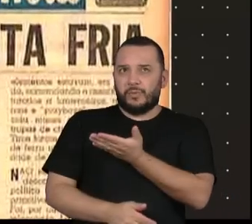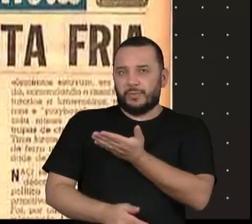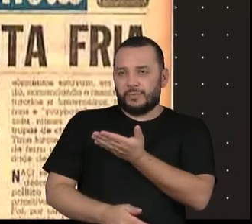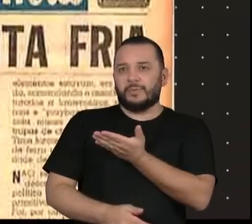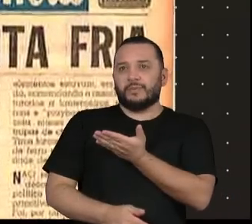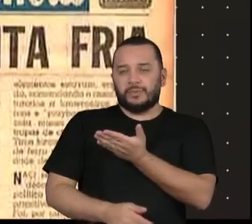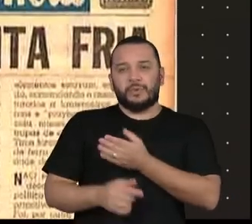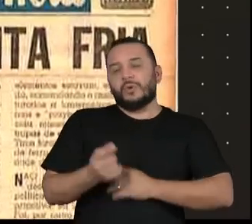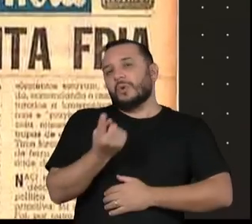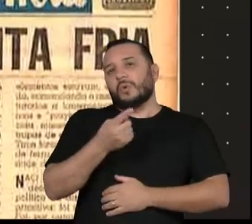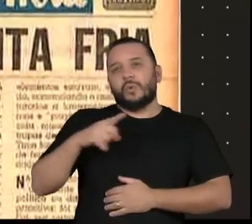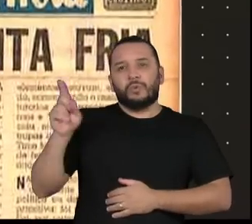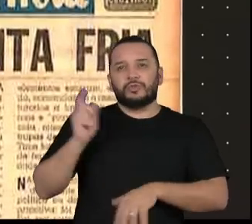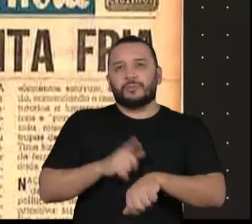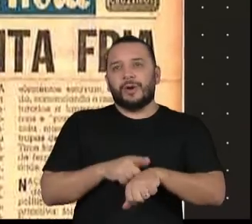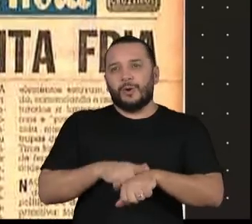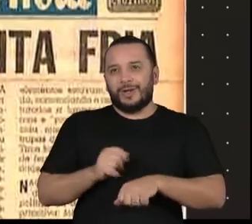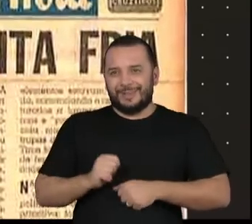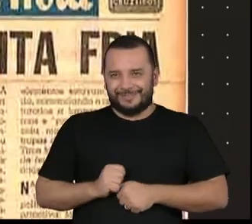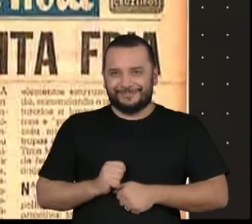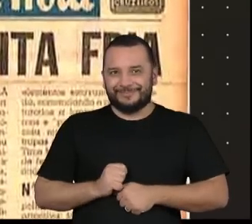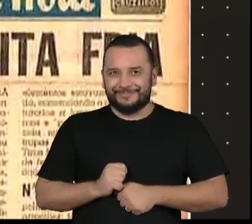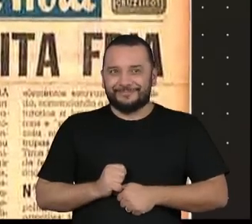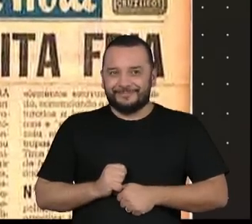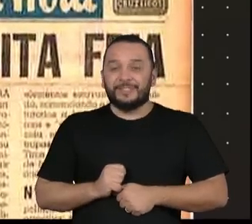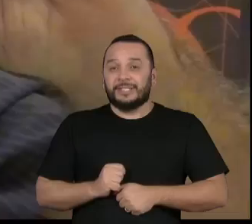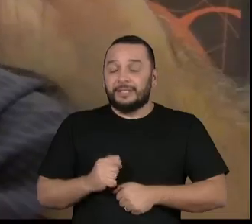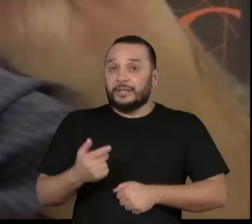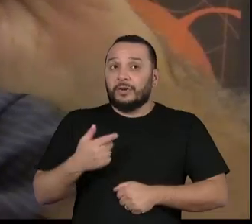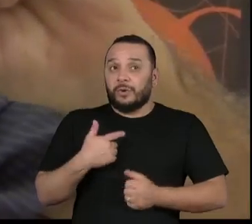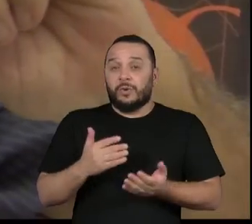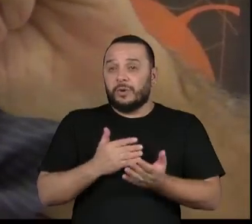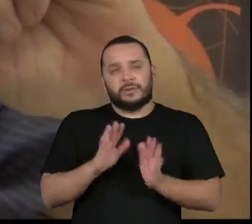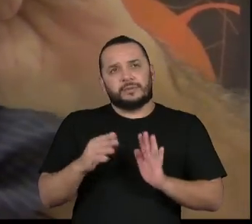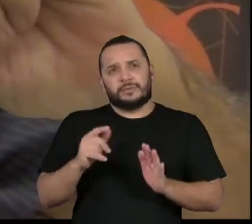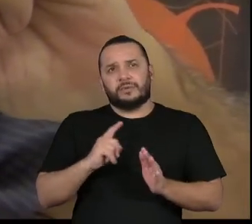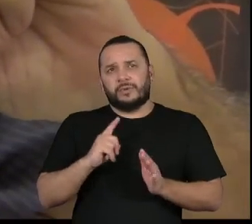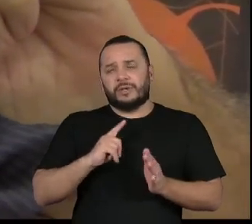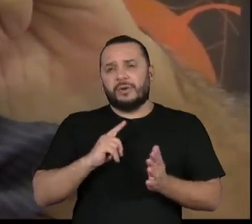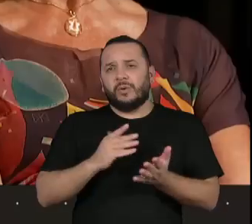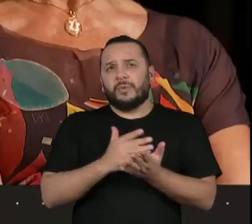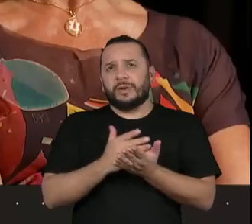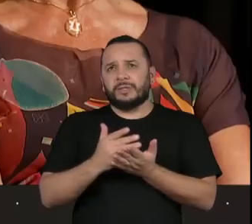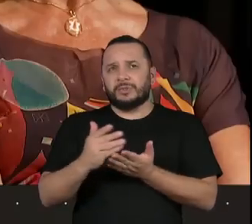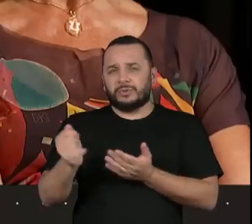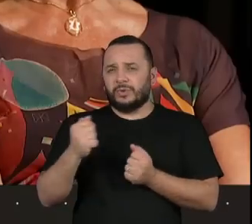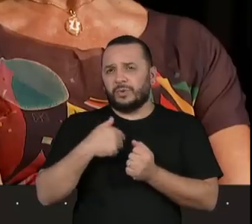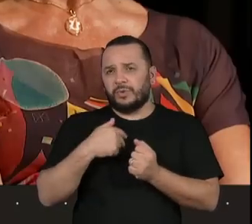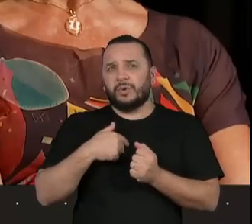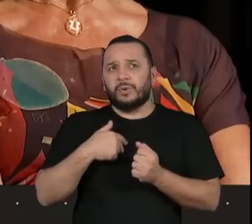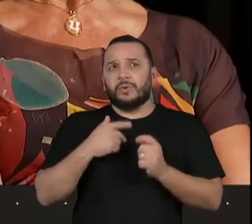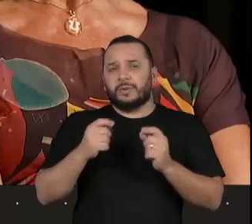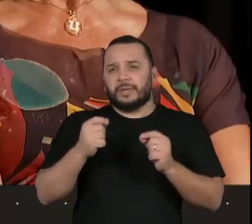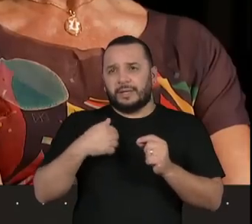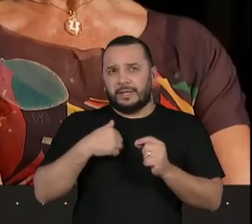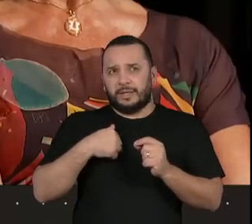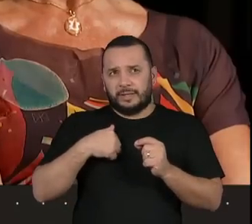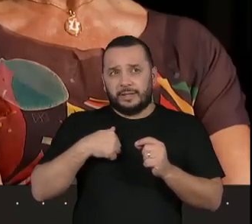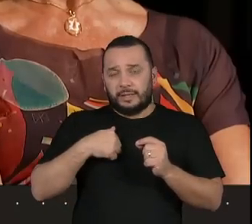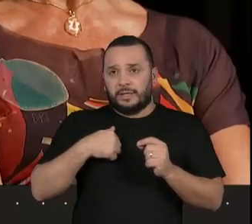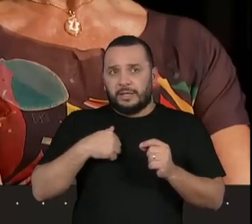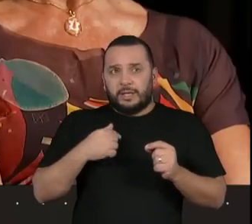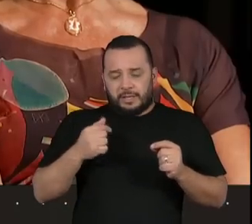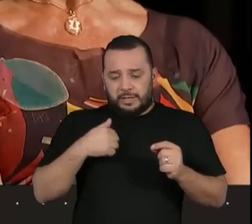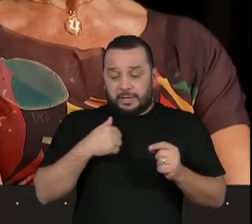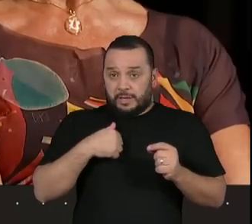começou a Revolução, entre aspas, pelo amor de Deus, um elemento novo entrou na redação, que era o censor. E eu pegava